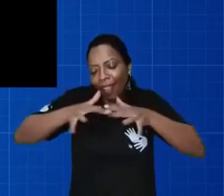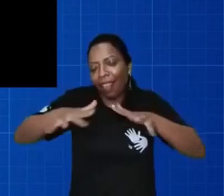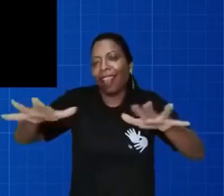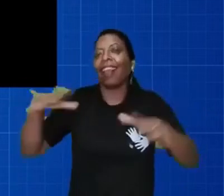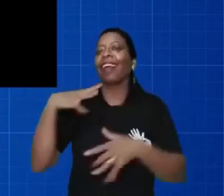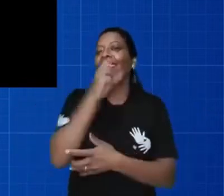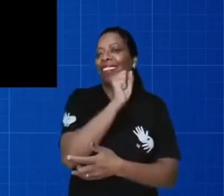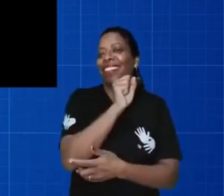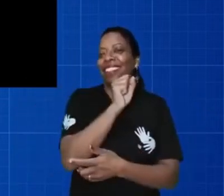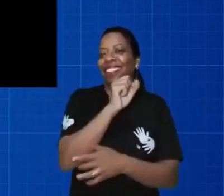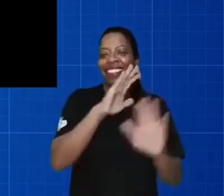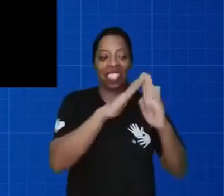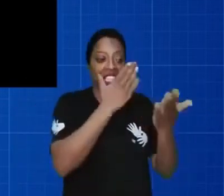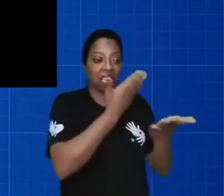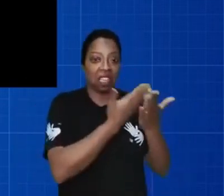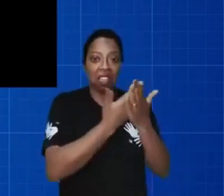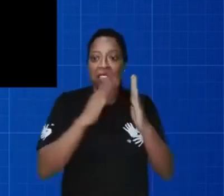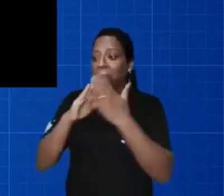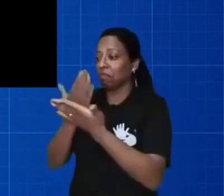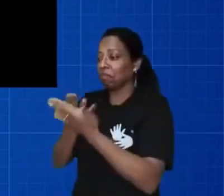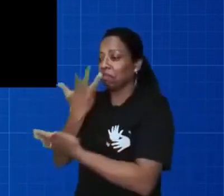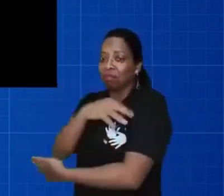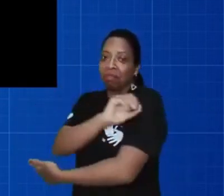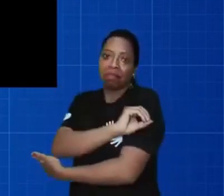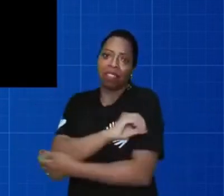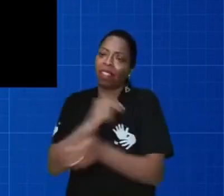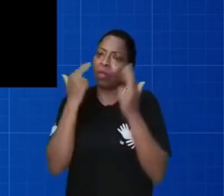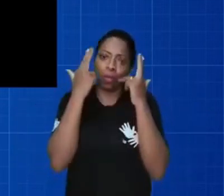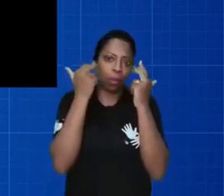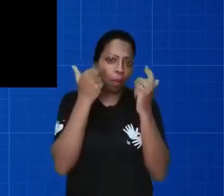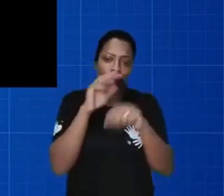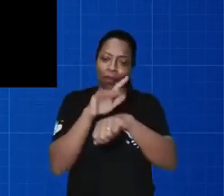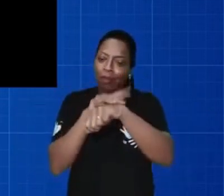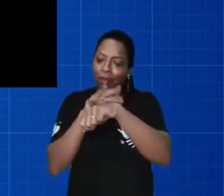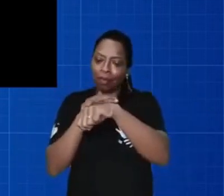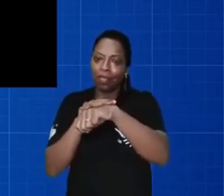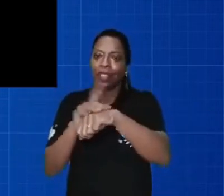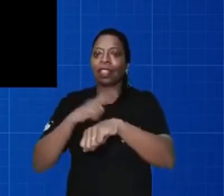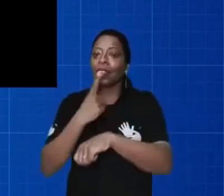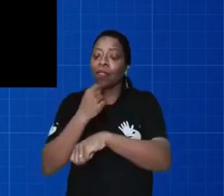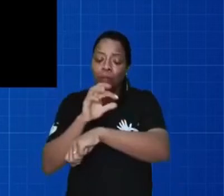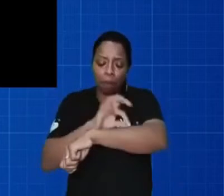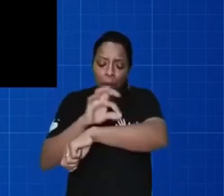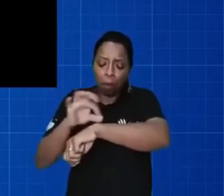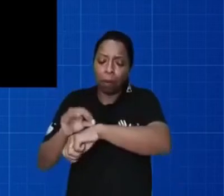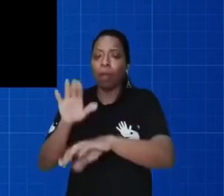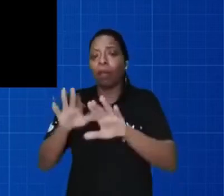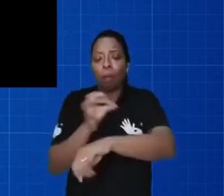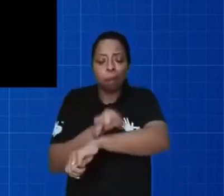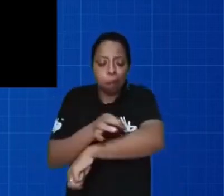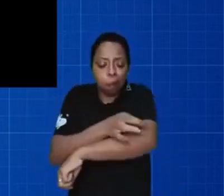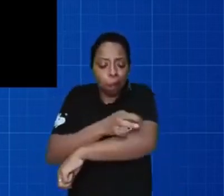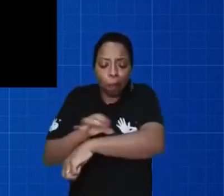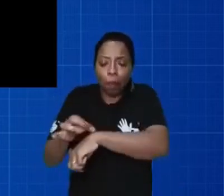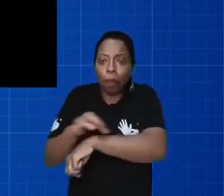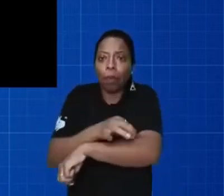faz manchas vermelhas com bolhas, prurido na pele, pode causar sérias complicações, como infecções na pele, desidratação,